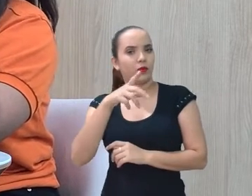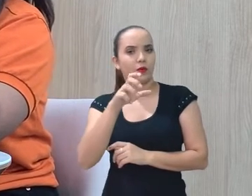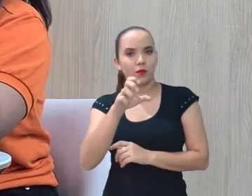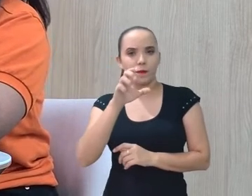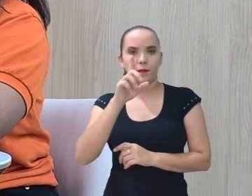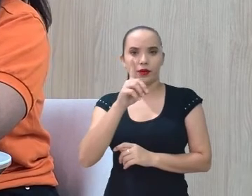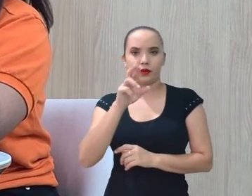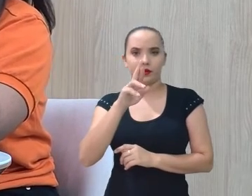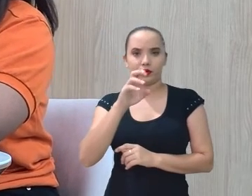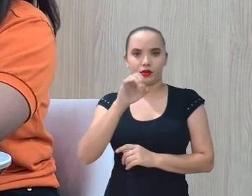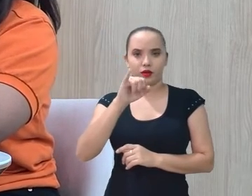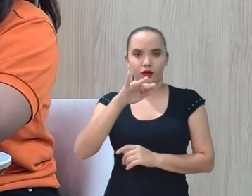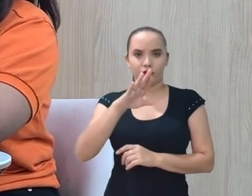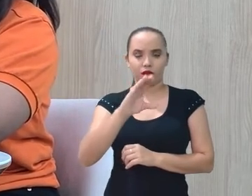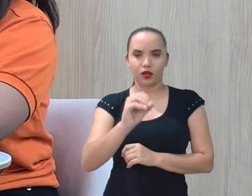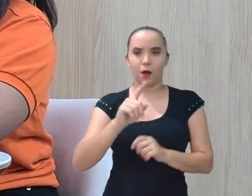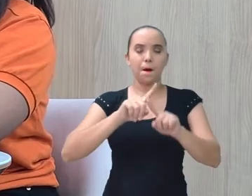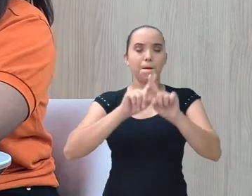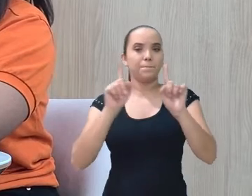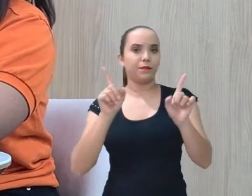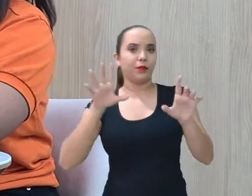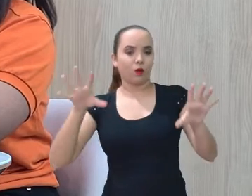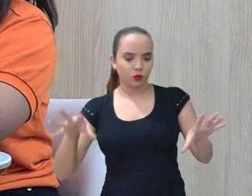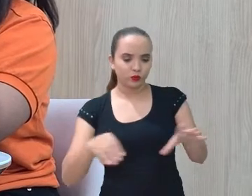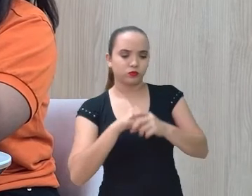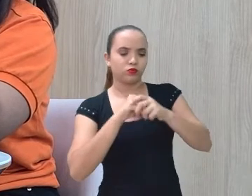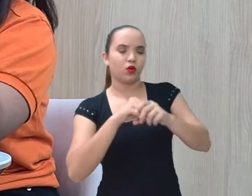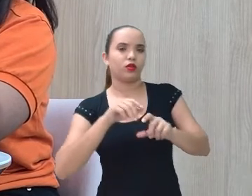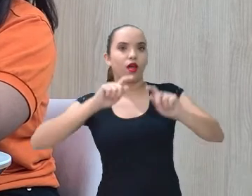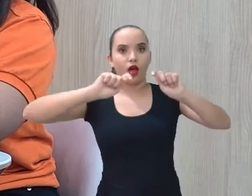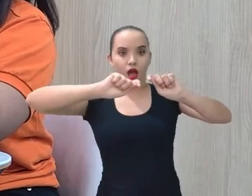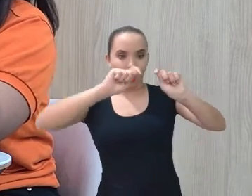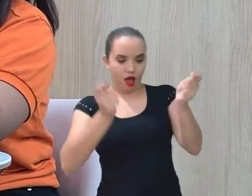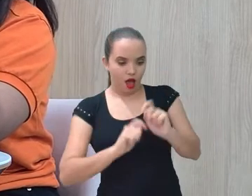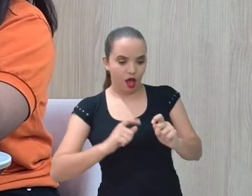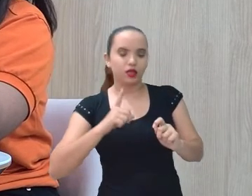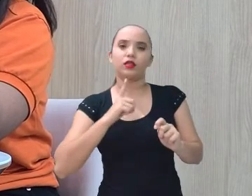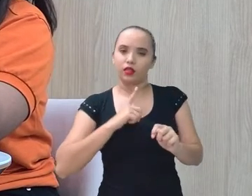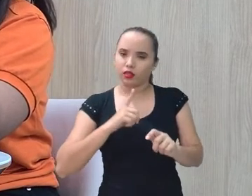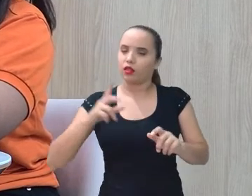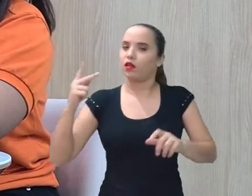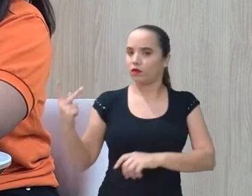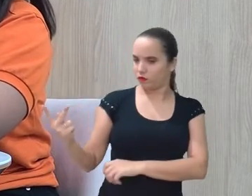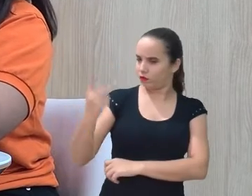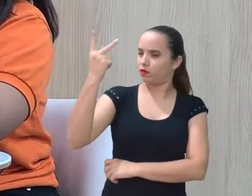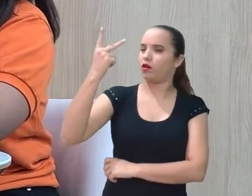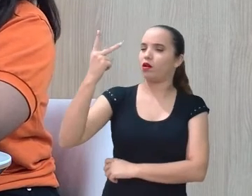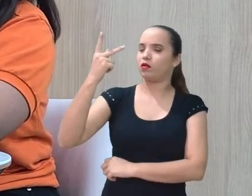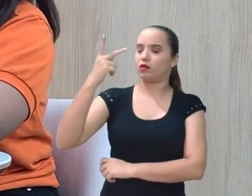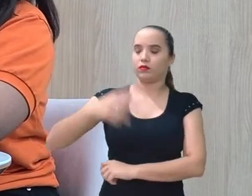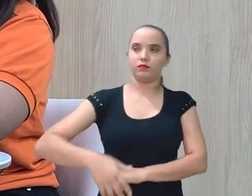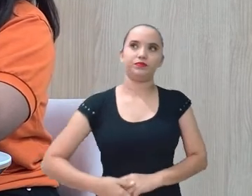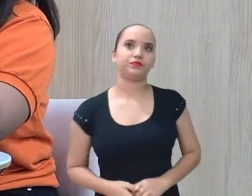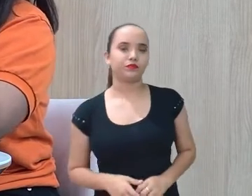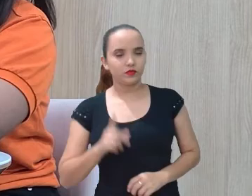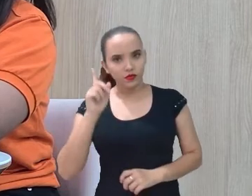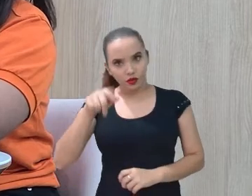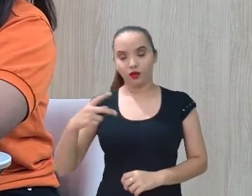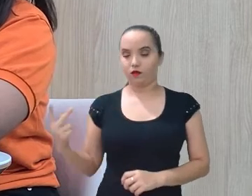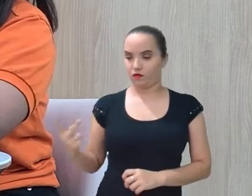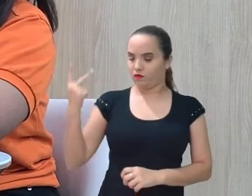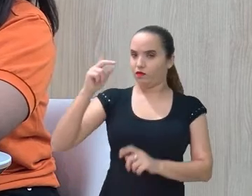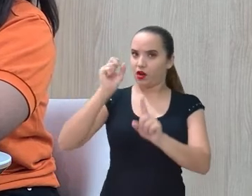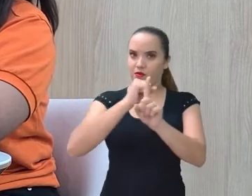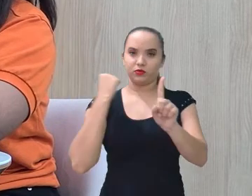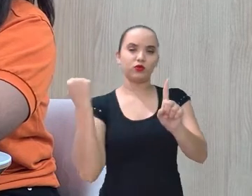gente acrescenta o arte, ganha um juízo de valor. Obra de arte, ou seja, aquilo que é valoroso para a sociedade. Então, são dois jogos